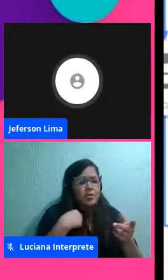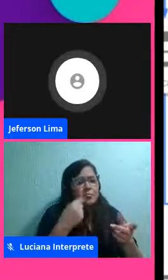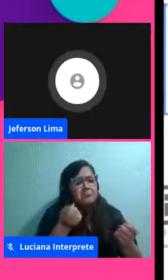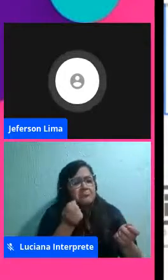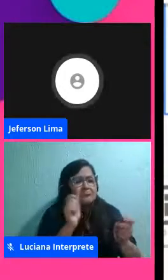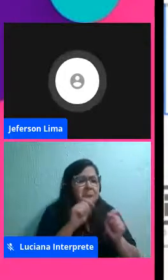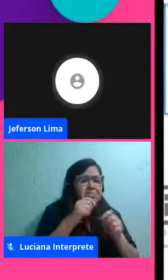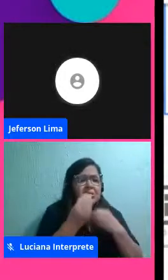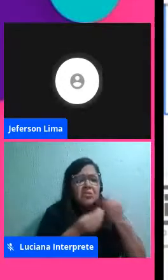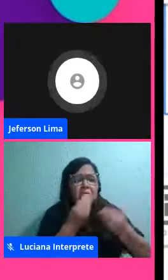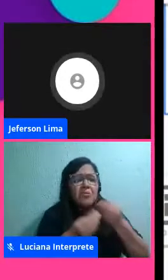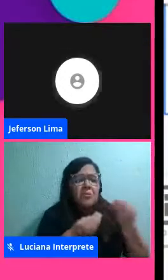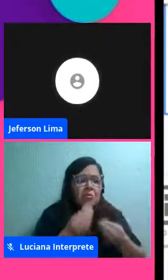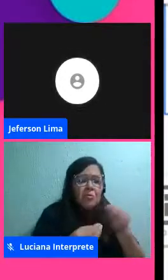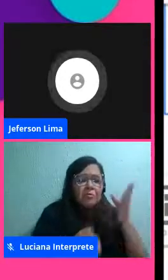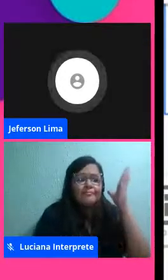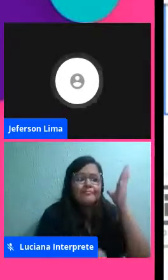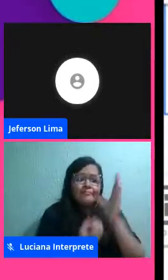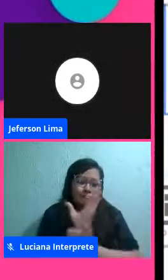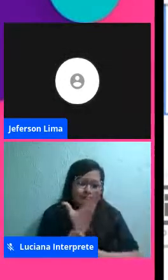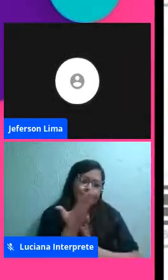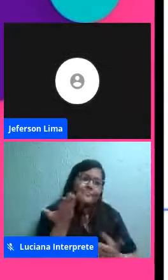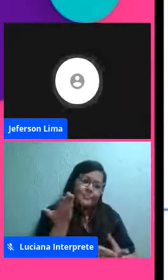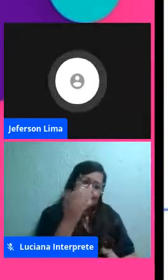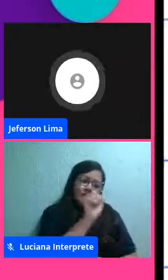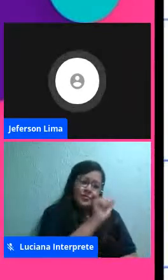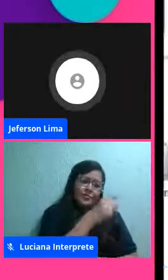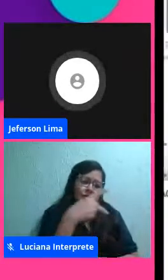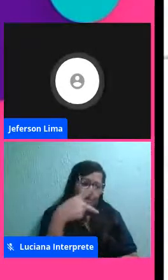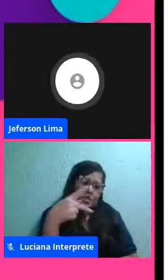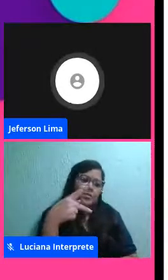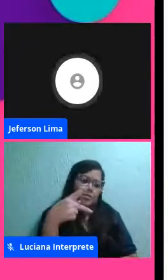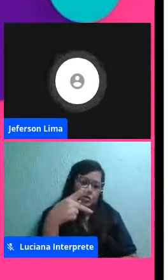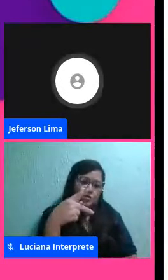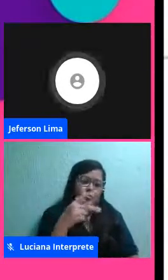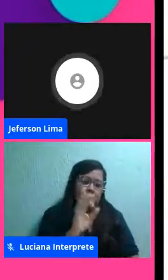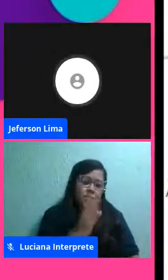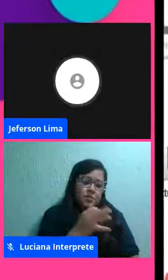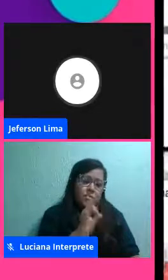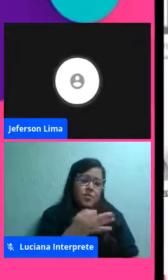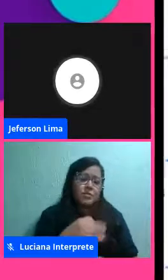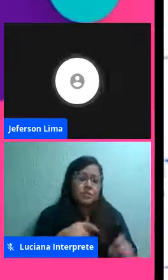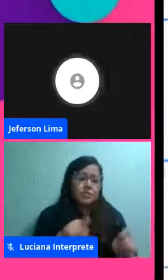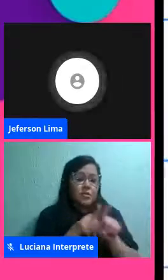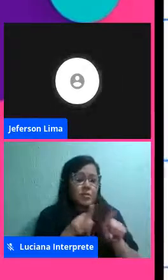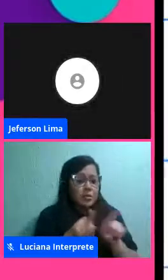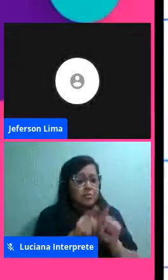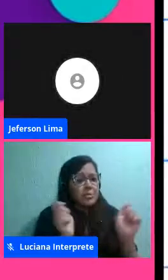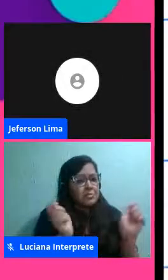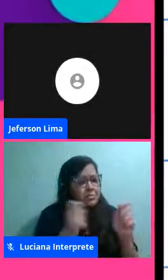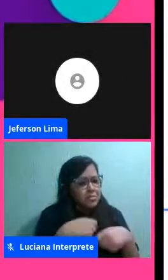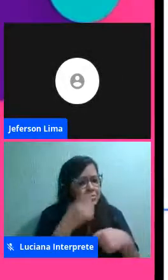do que a gente quer montar aqui, ela é bem direta, e ela é aquela coisa que seria muito legal que todo mundo pudesse fazer